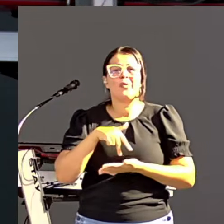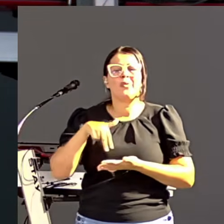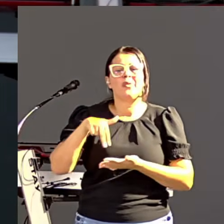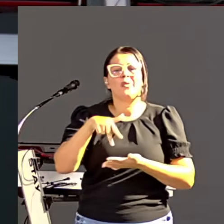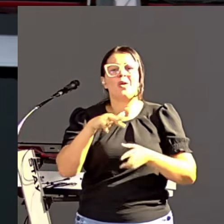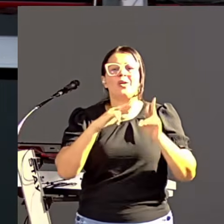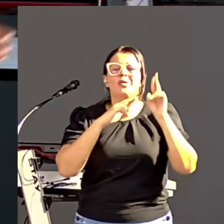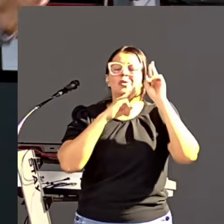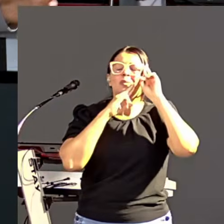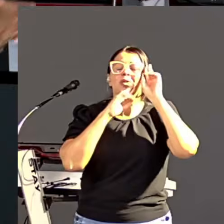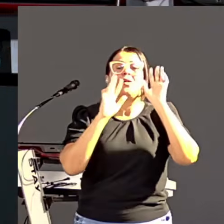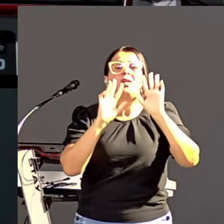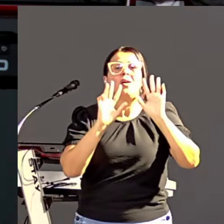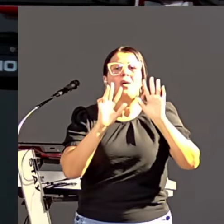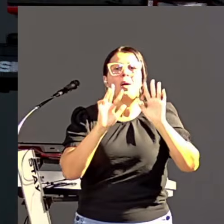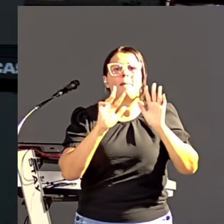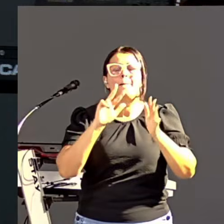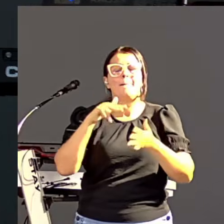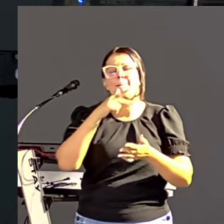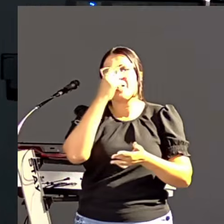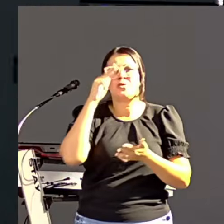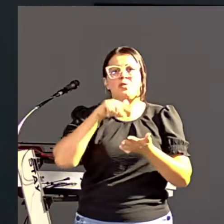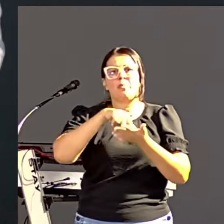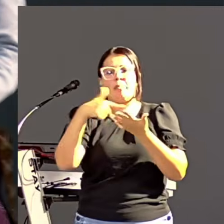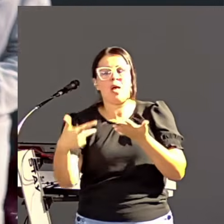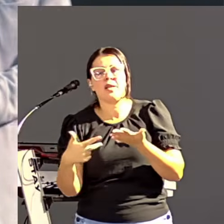Pessoas não caem, elas vão caindo.